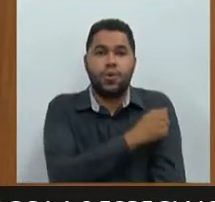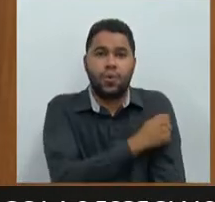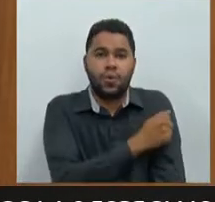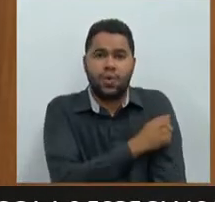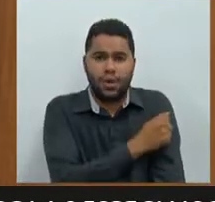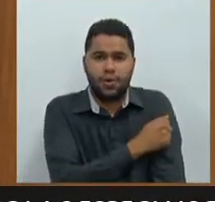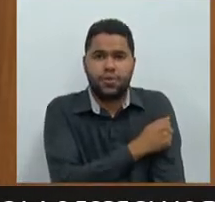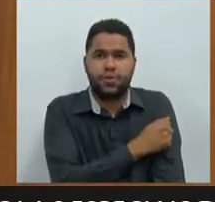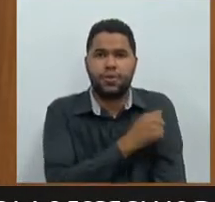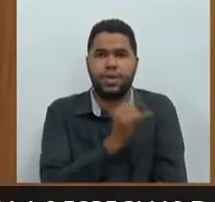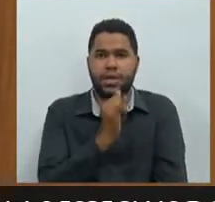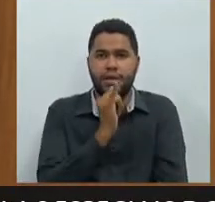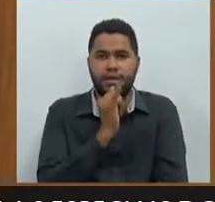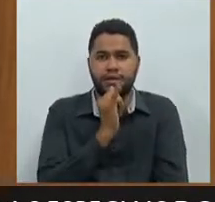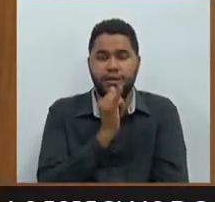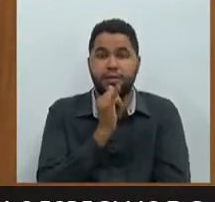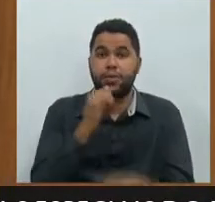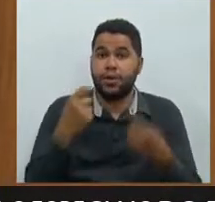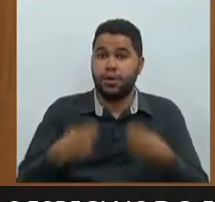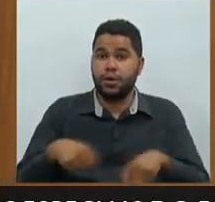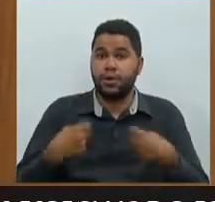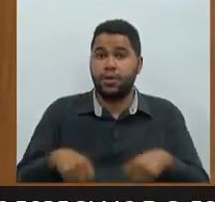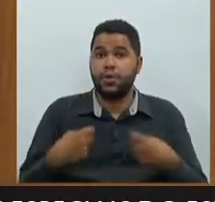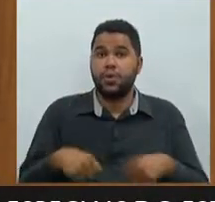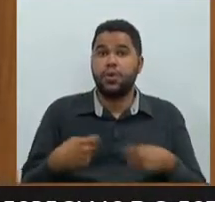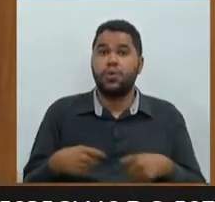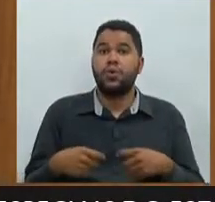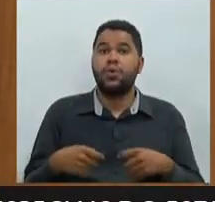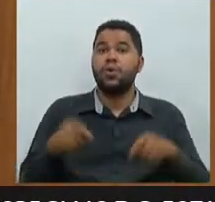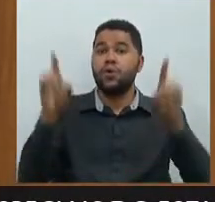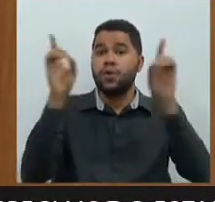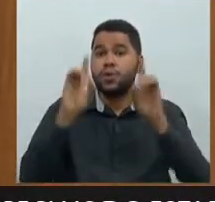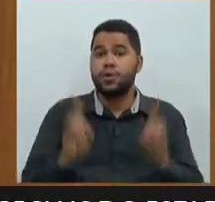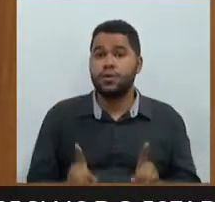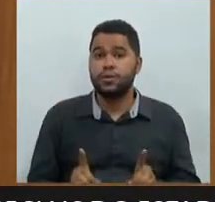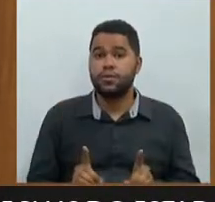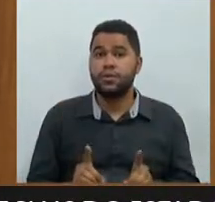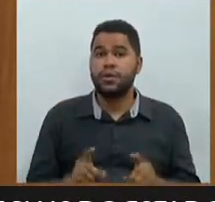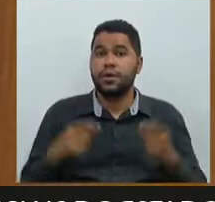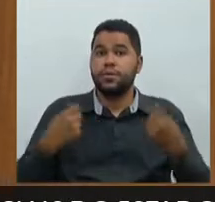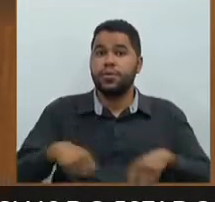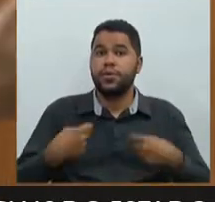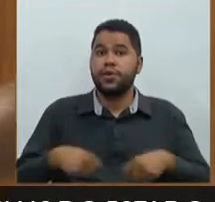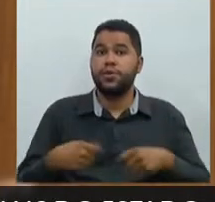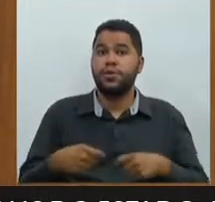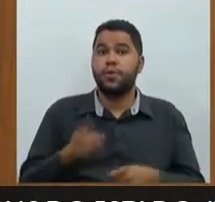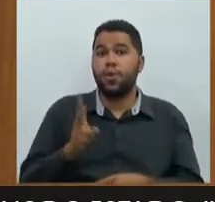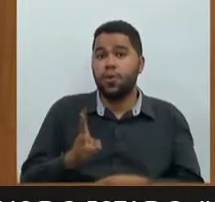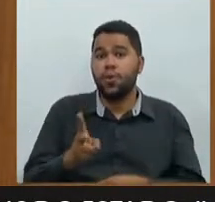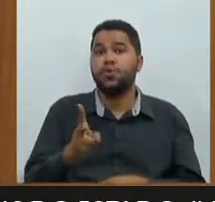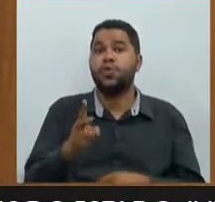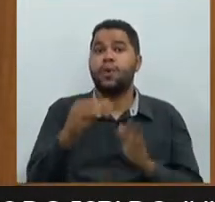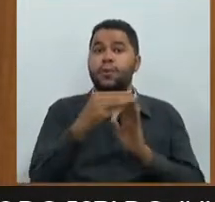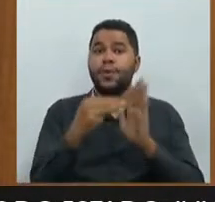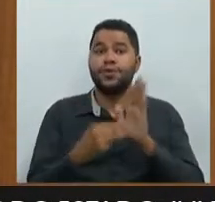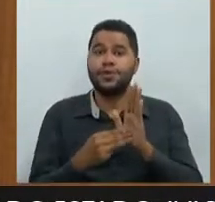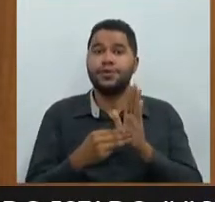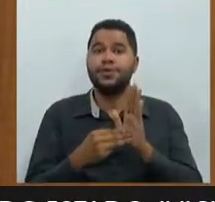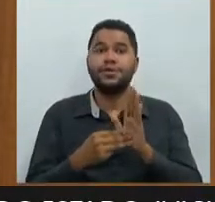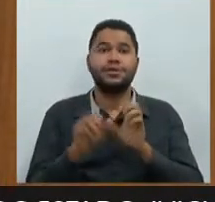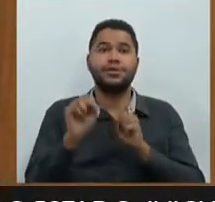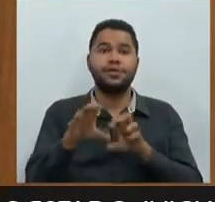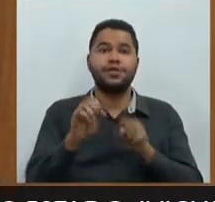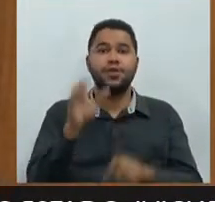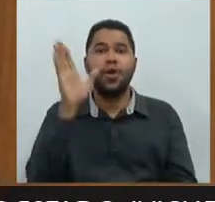né, que tem a necessidade, ou o aluno com deficiência, ele precisa de uma continuidade na metodologia de ensino. Então, o que a